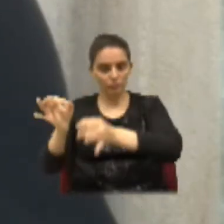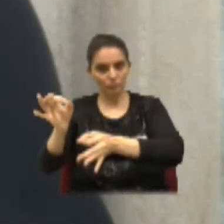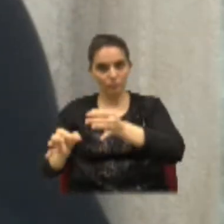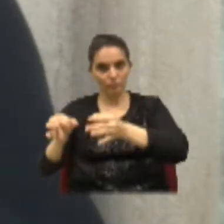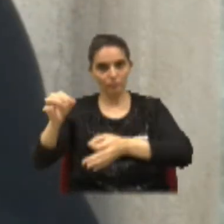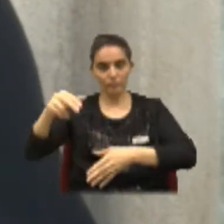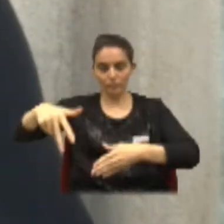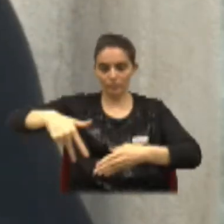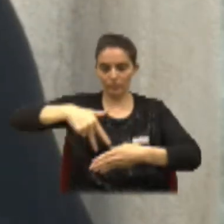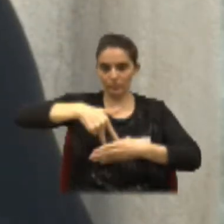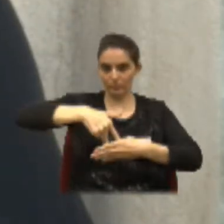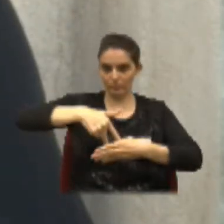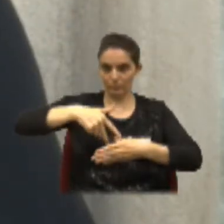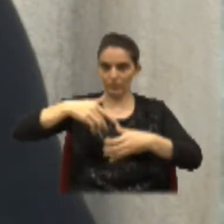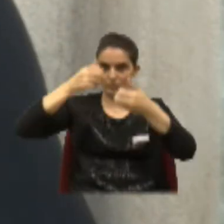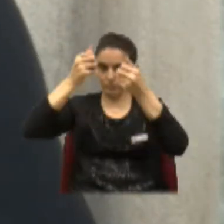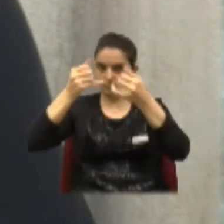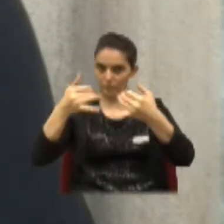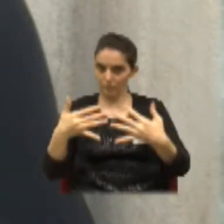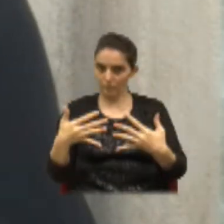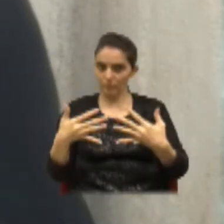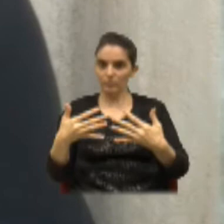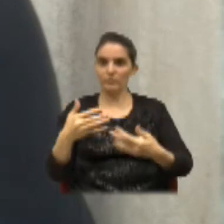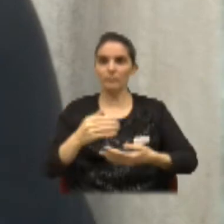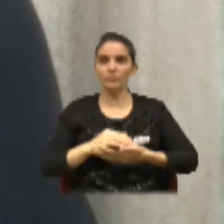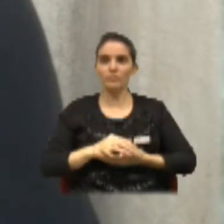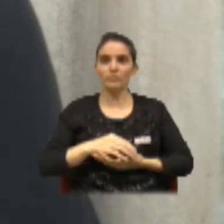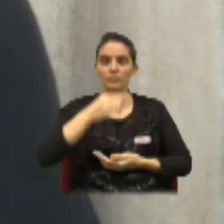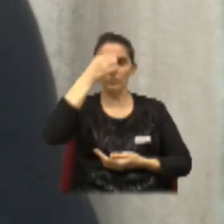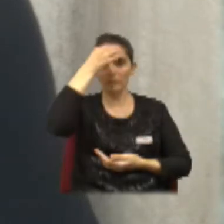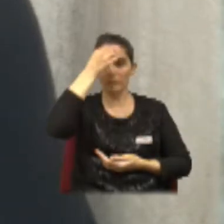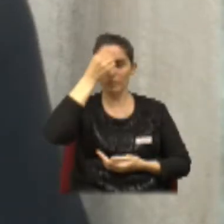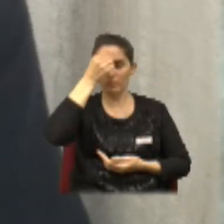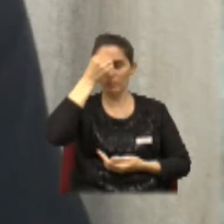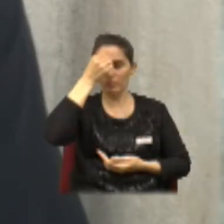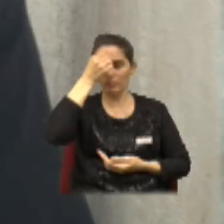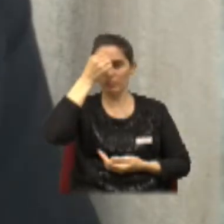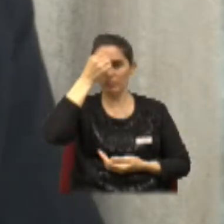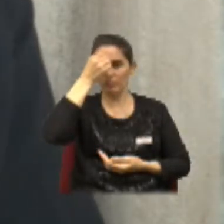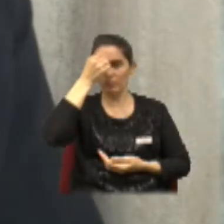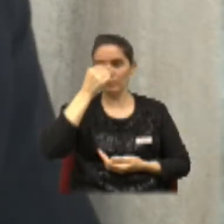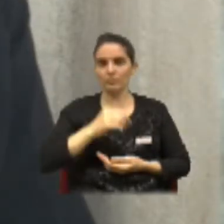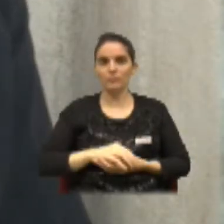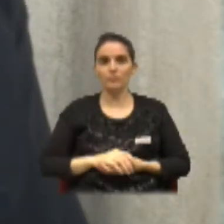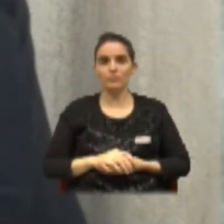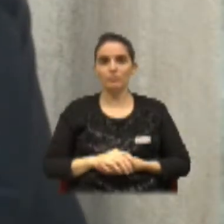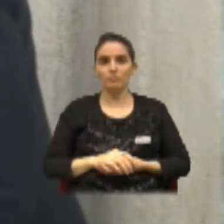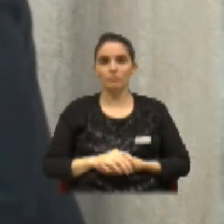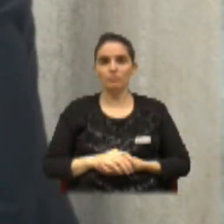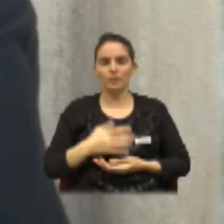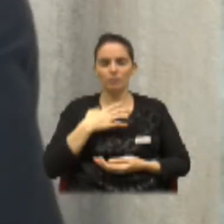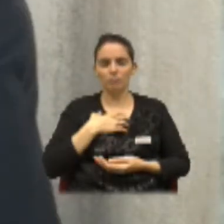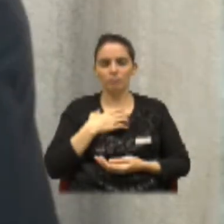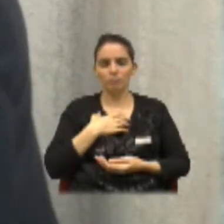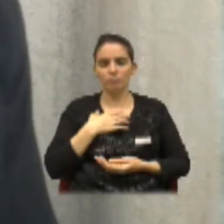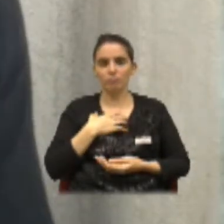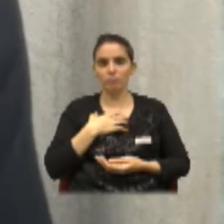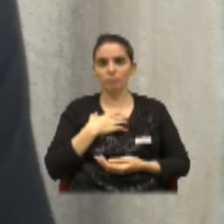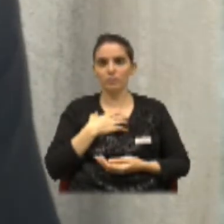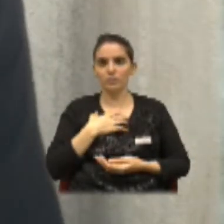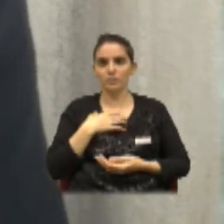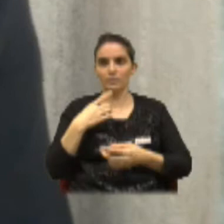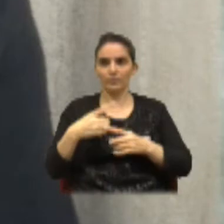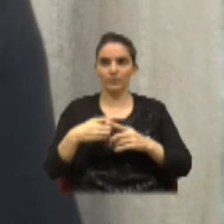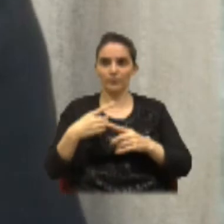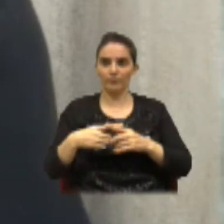se expressou, eu particularmente confesso que fiquei bem emotivo, até porque